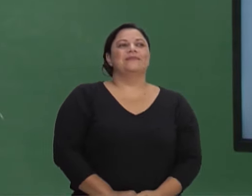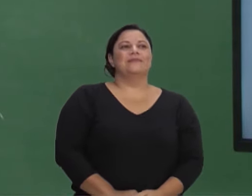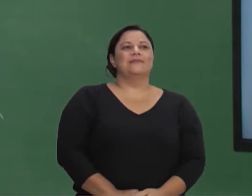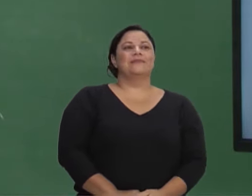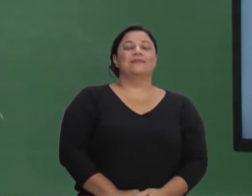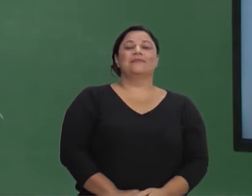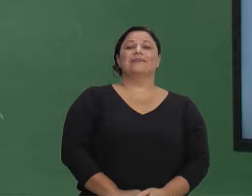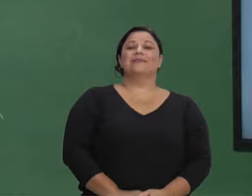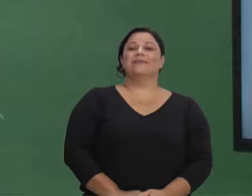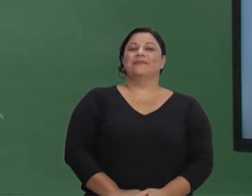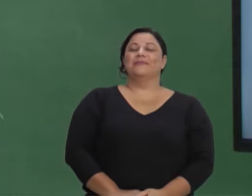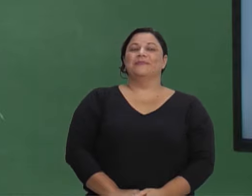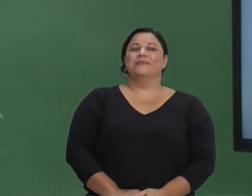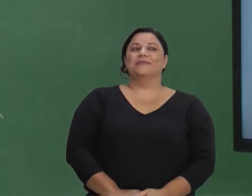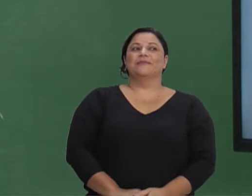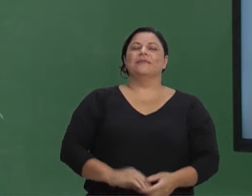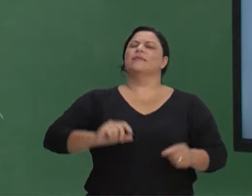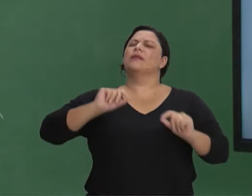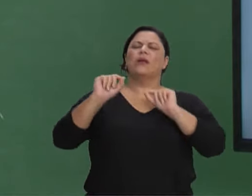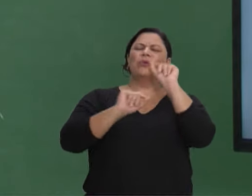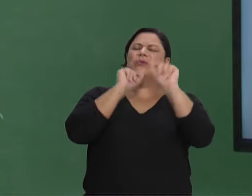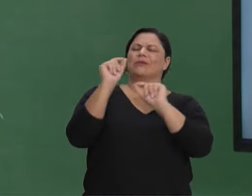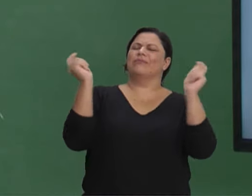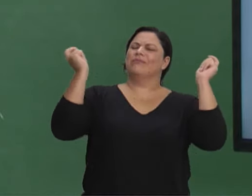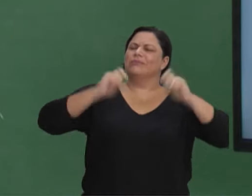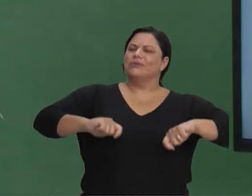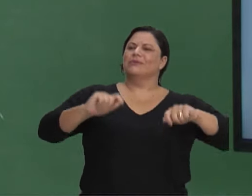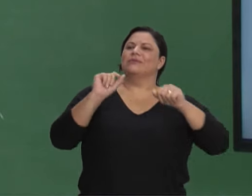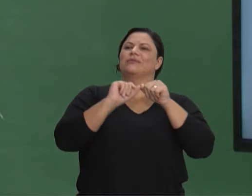Então, vamos lá. O que eu posso fazer primeiro?